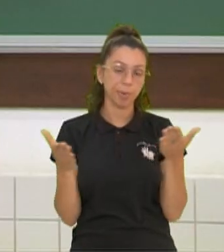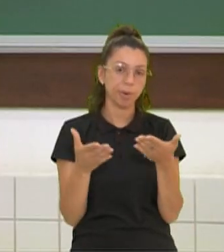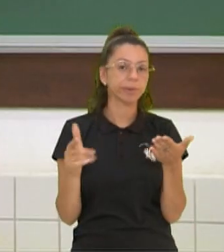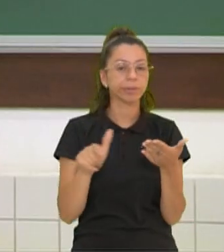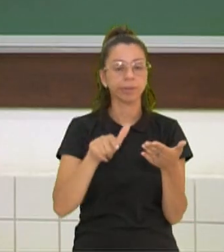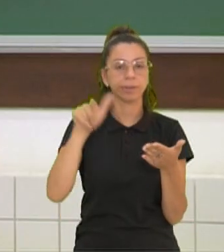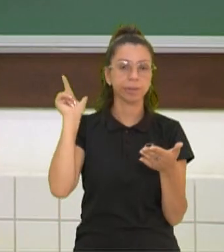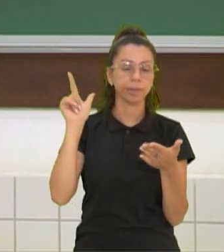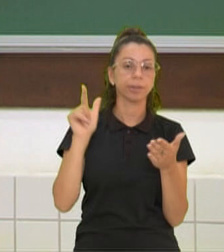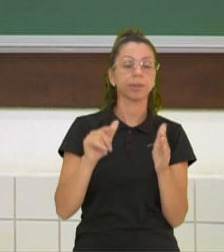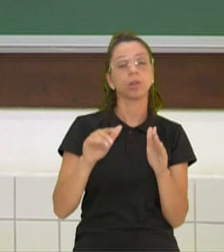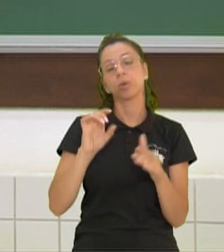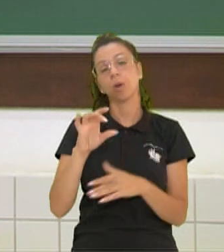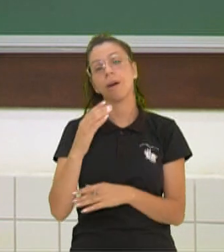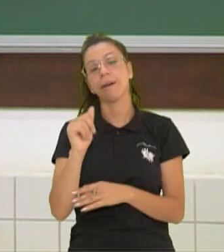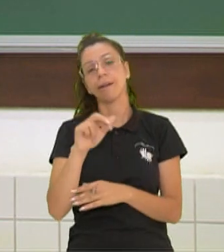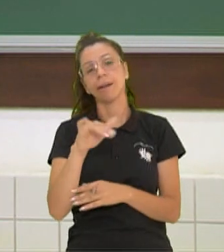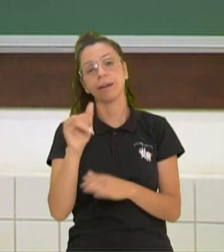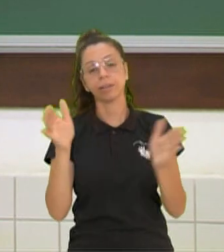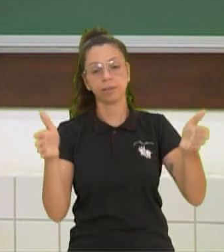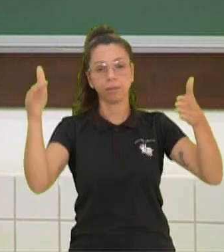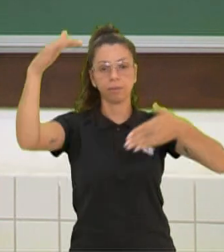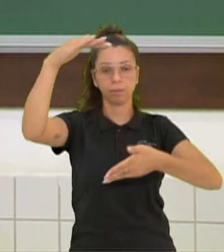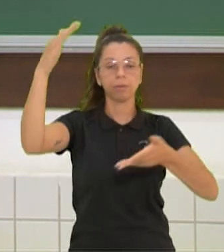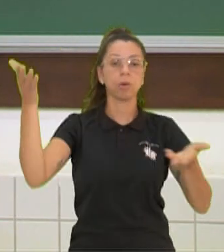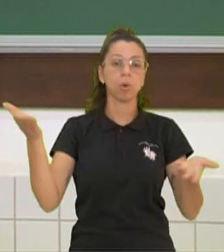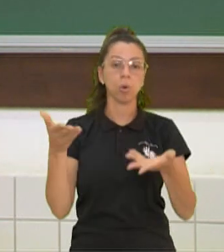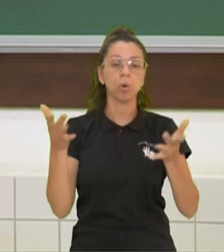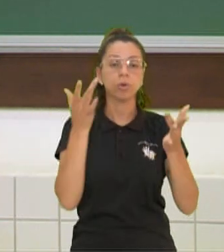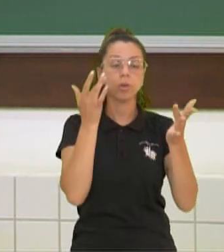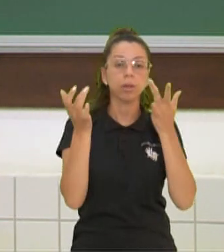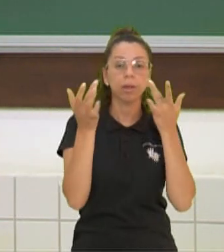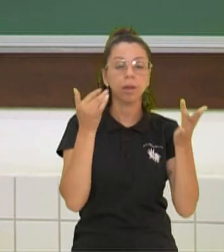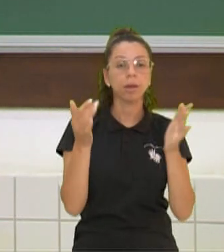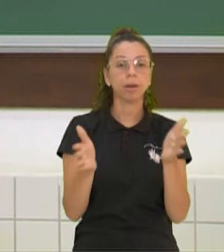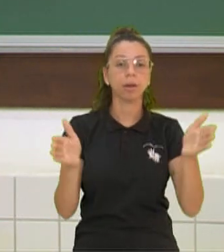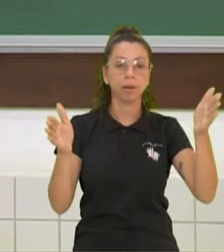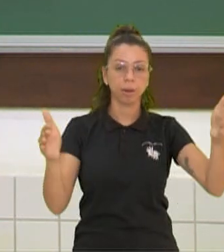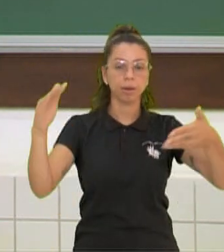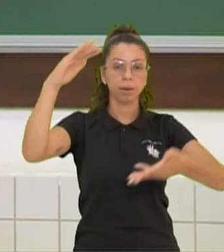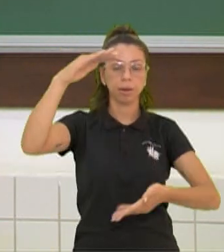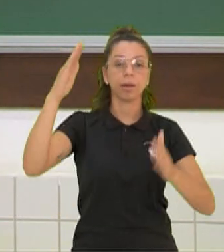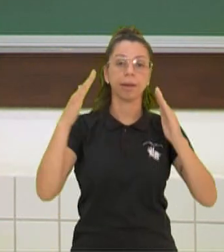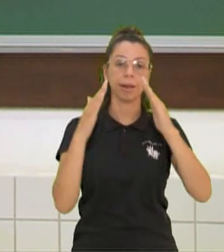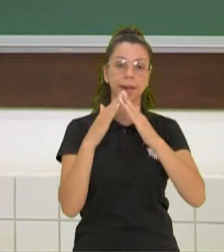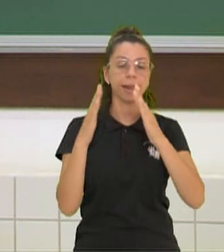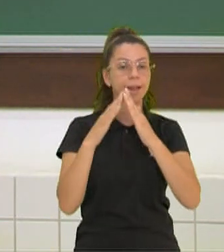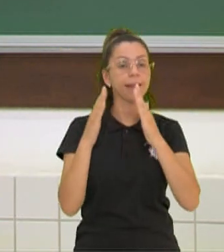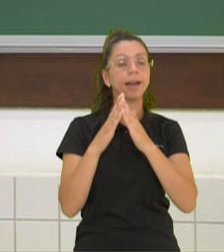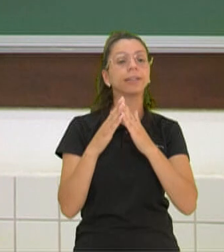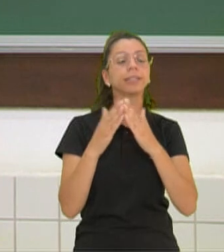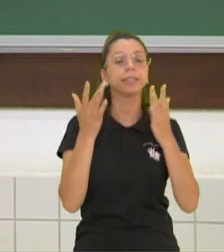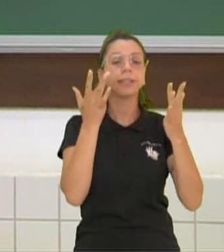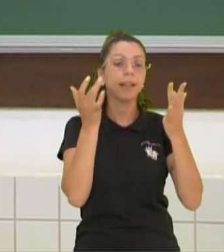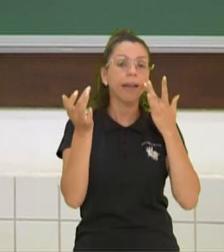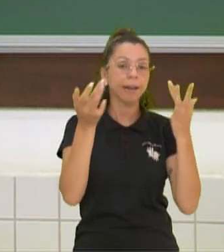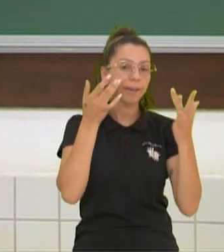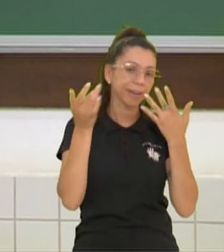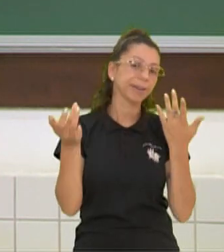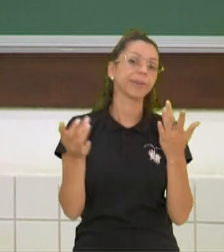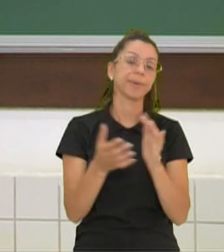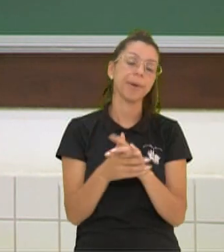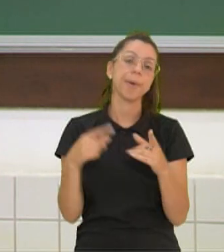era chamado de caixa. Agora, o Teatro Lambe Lambe se chama corretamente de casa de espetáculo, né? Afinal,